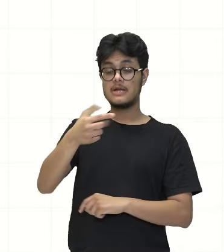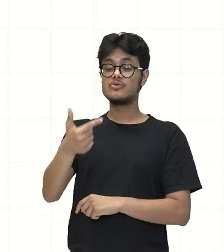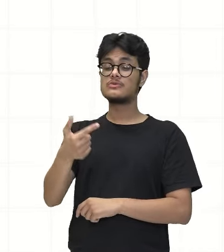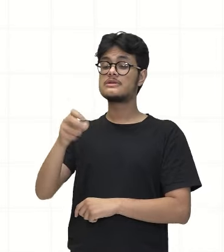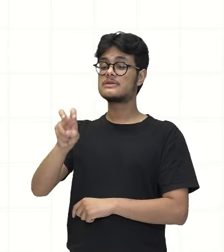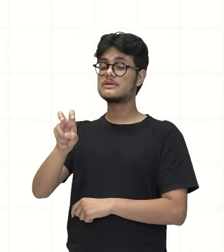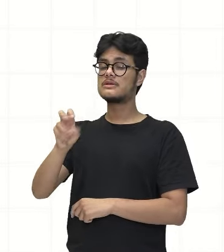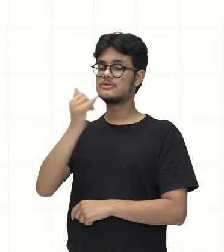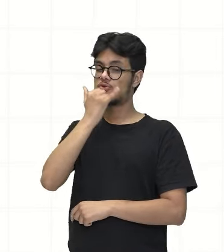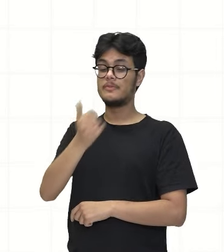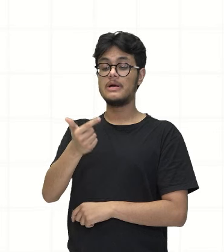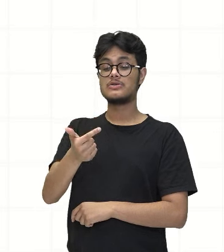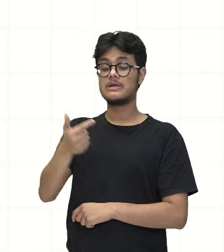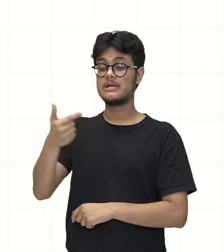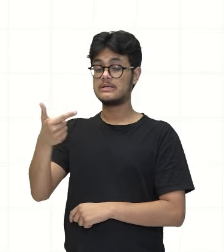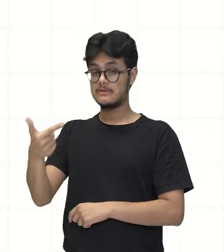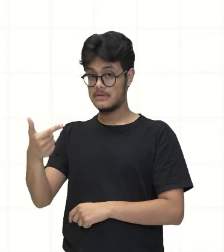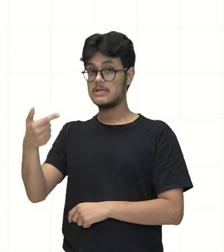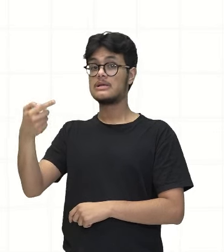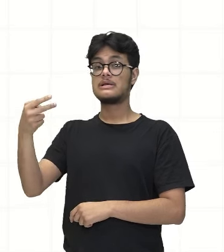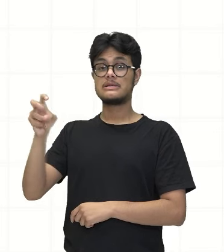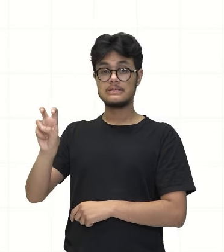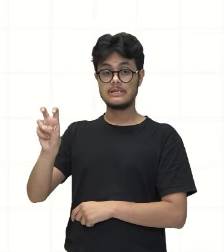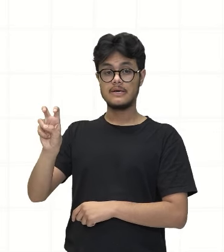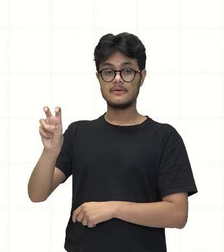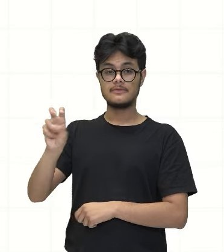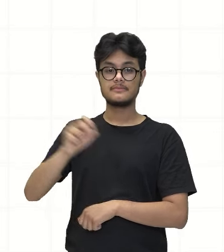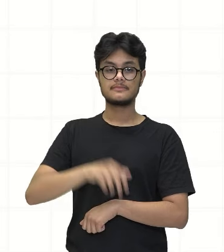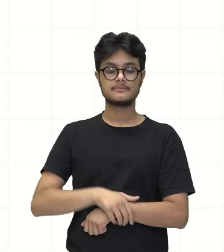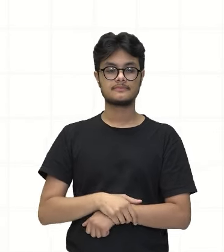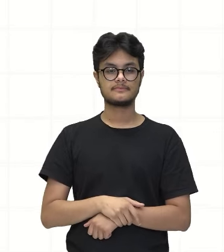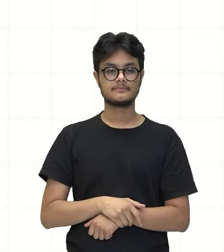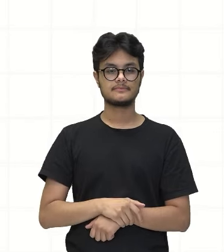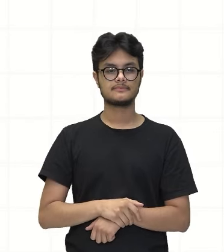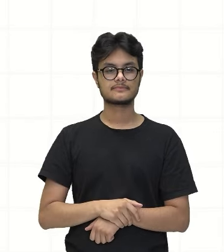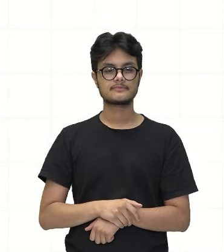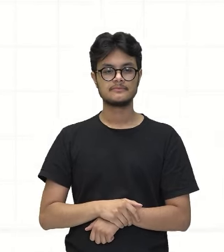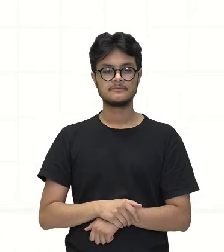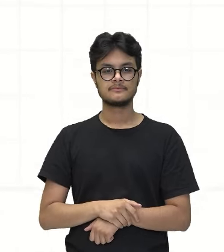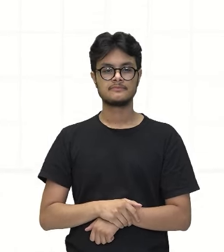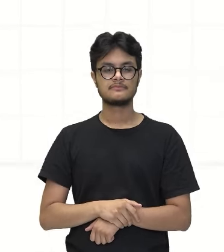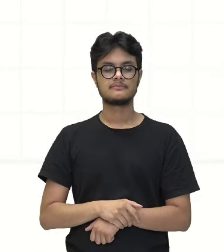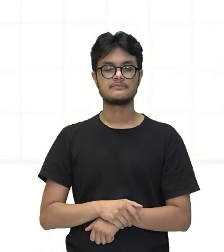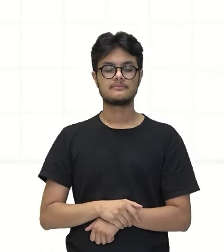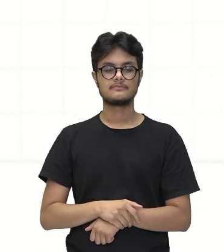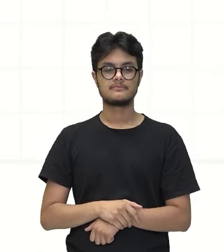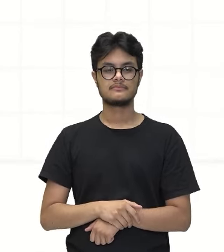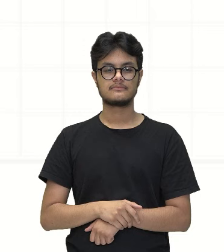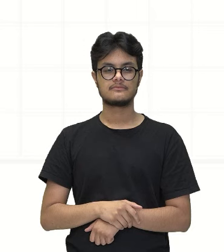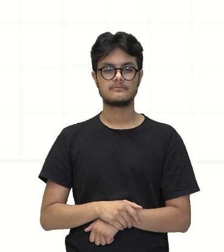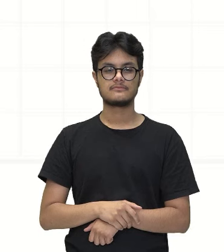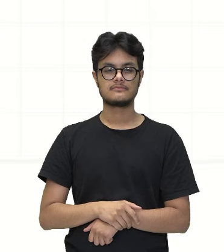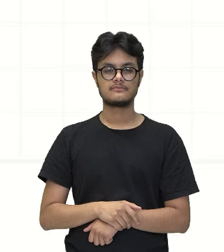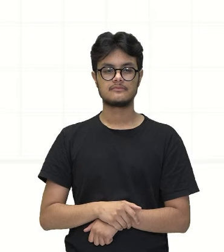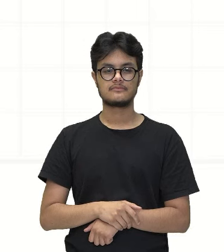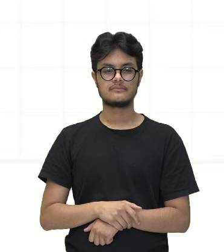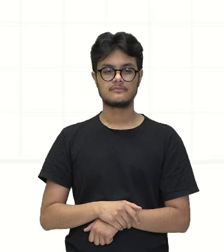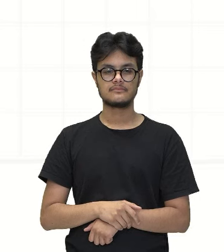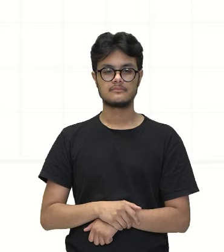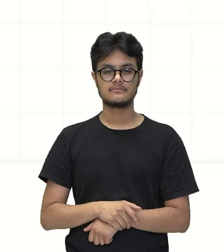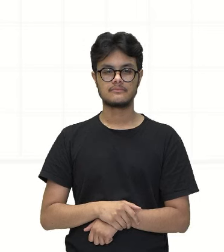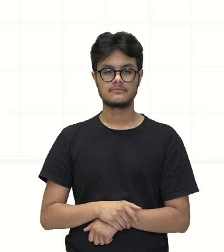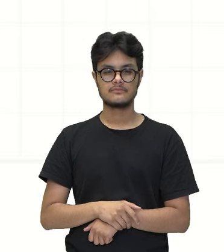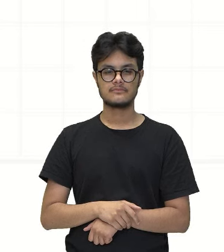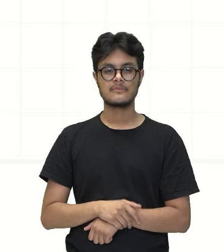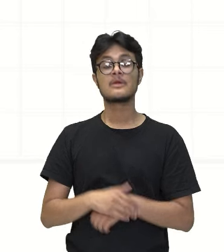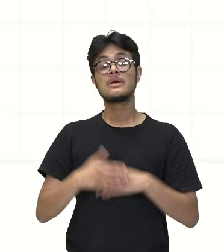225. 225 vai ser igual a 9M. Então, eu vou passar aqui o